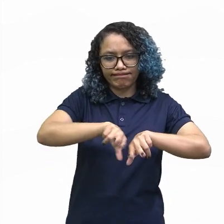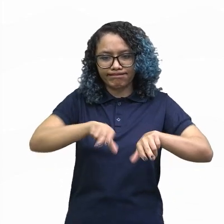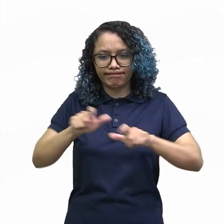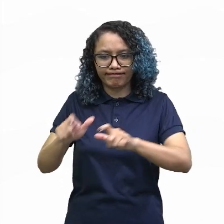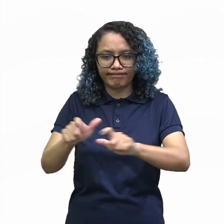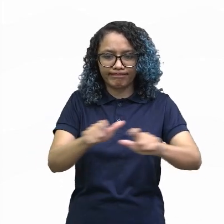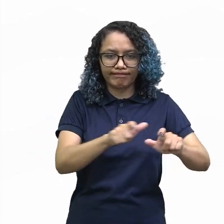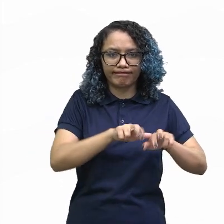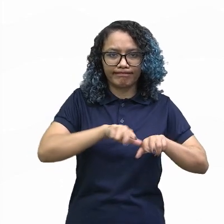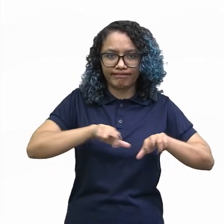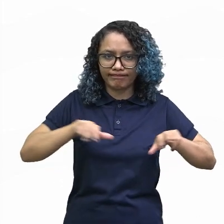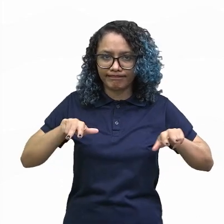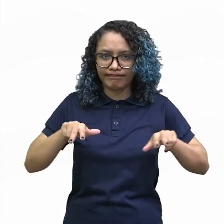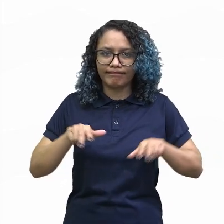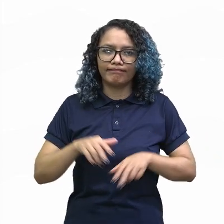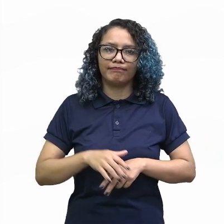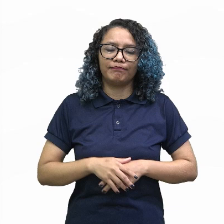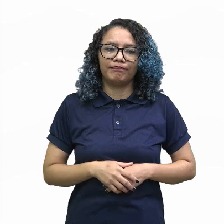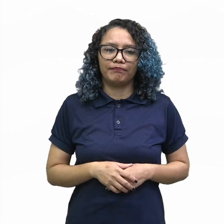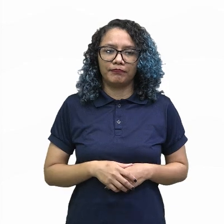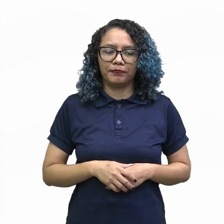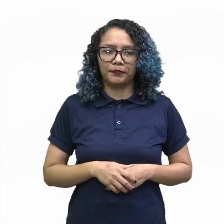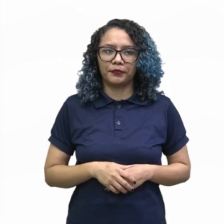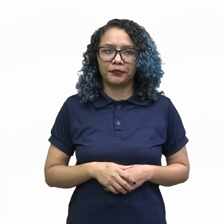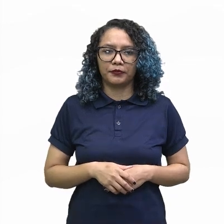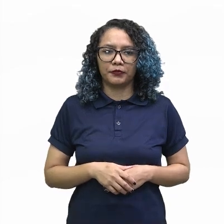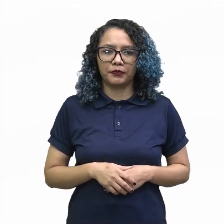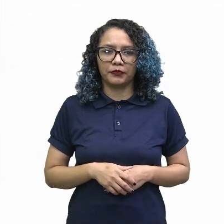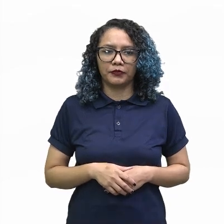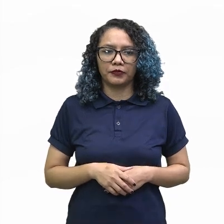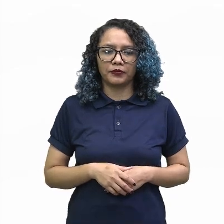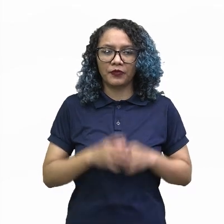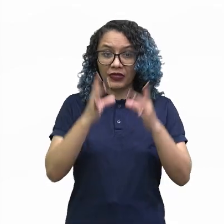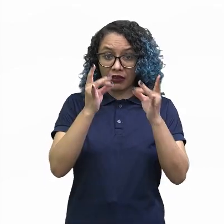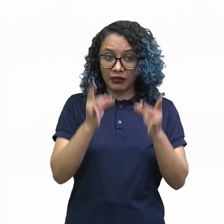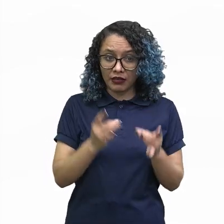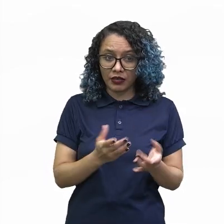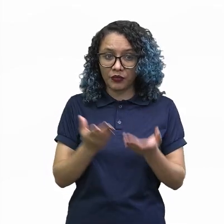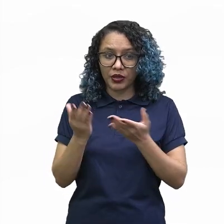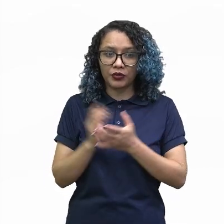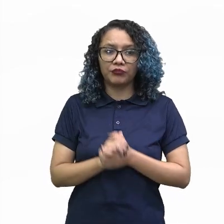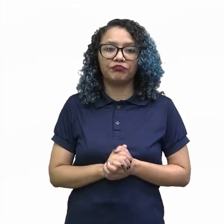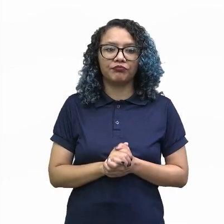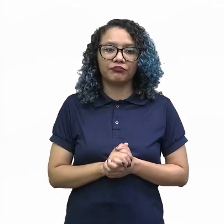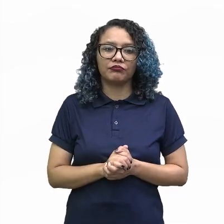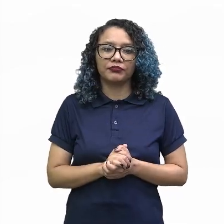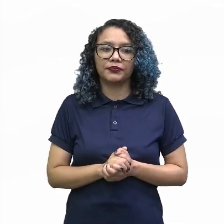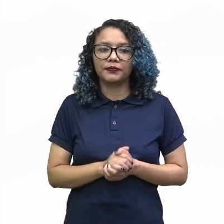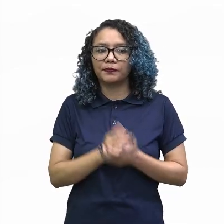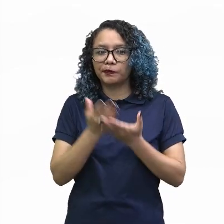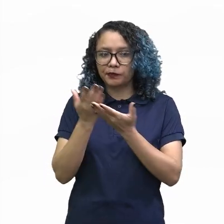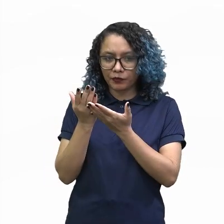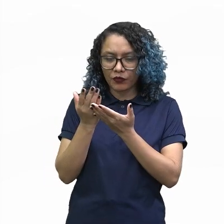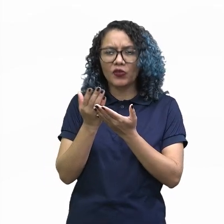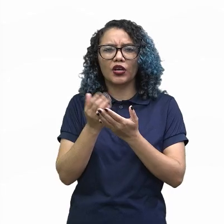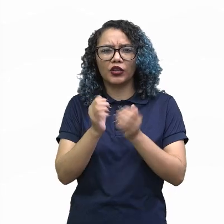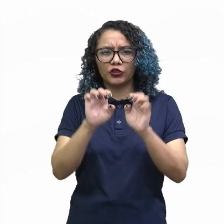grupos populacionais em diferentes espaços. Como detalhamento, nós temos